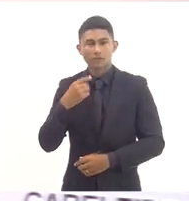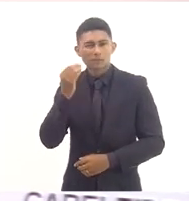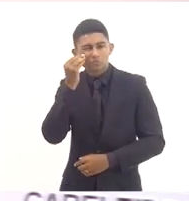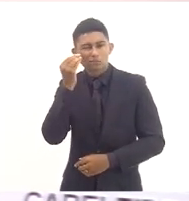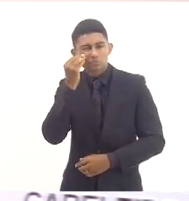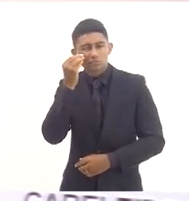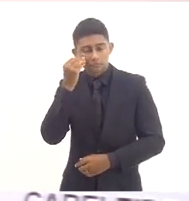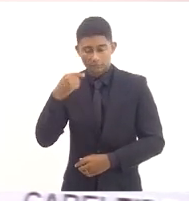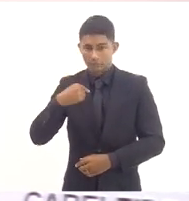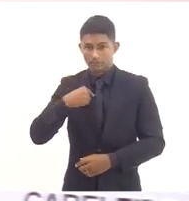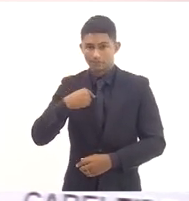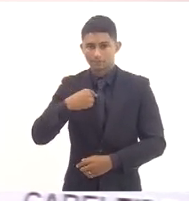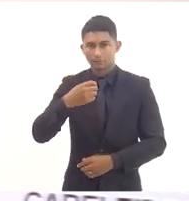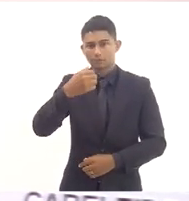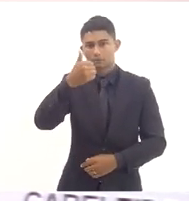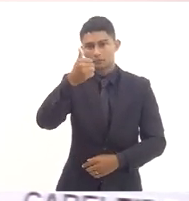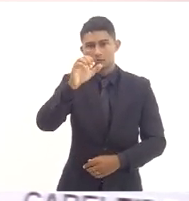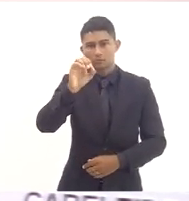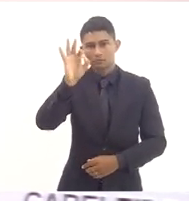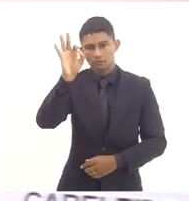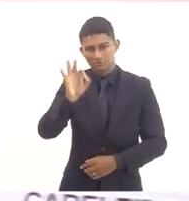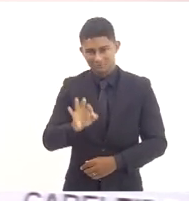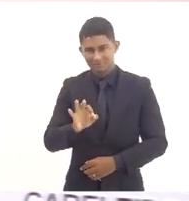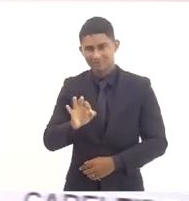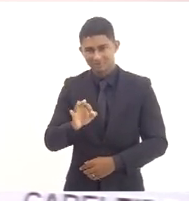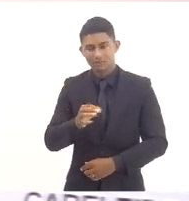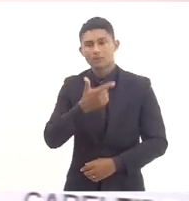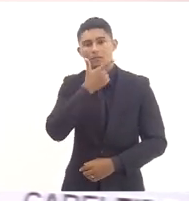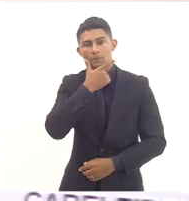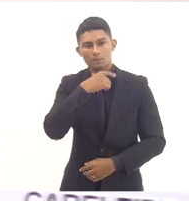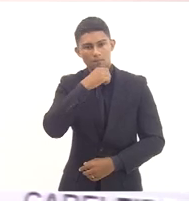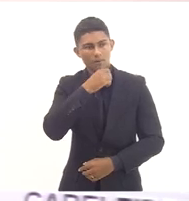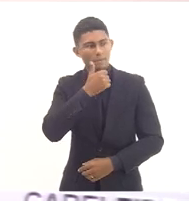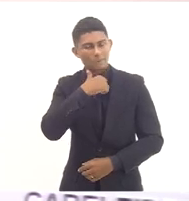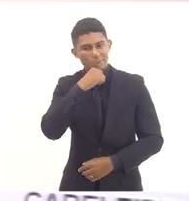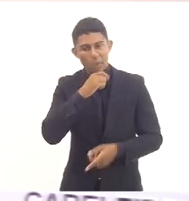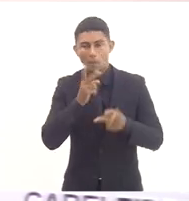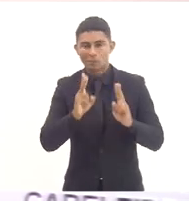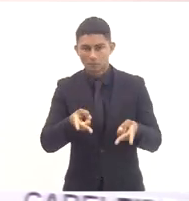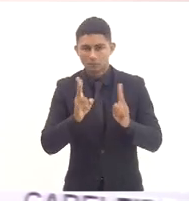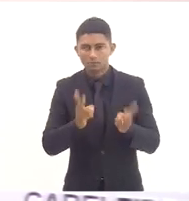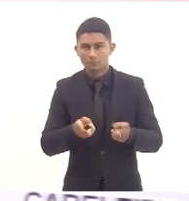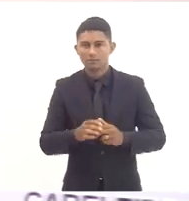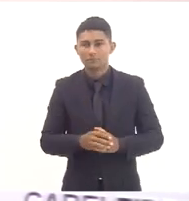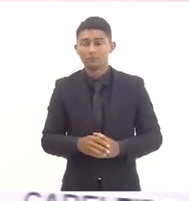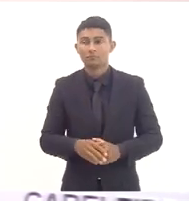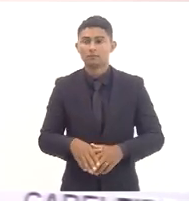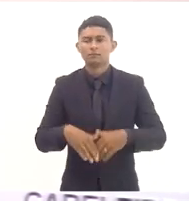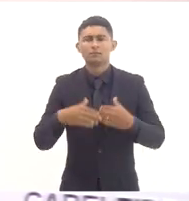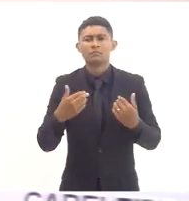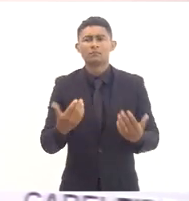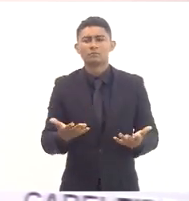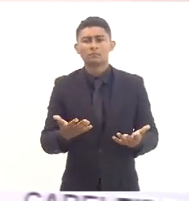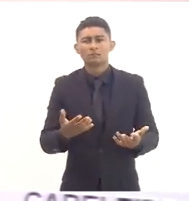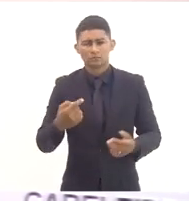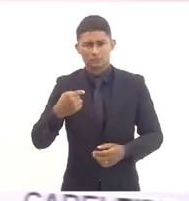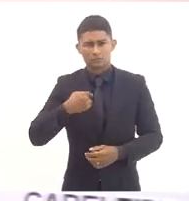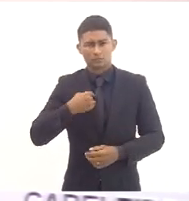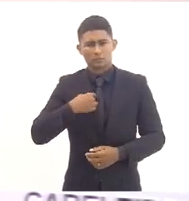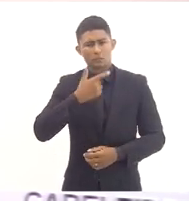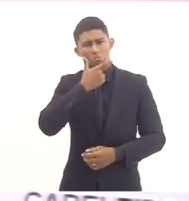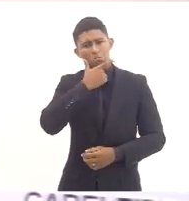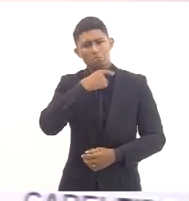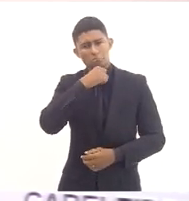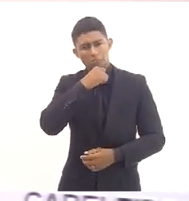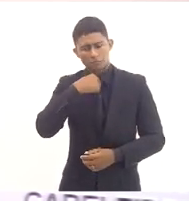dos pais que permanecem e eu não vejo porque não permanecer não não há mérito nenhum e ter mais